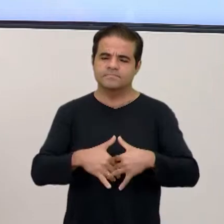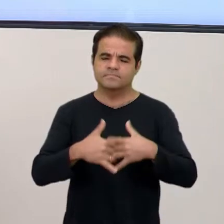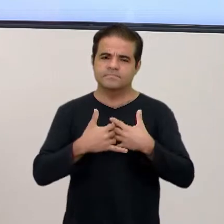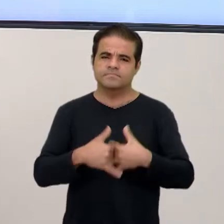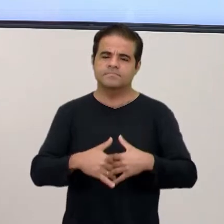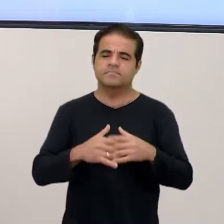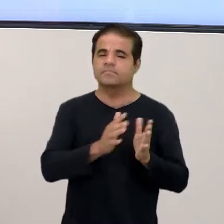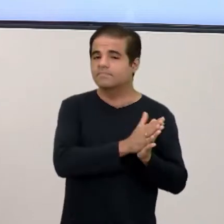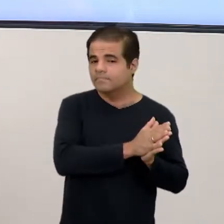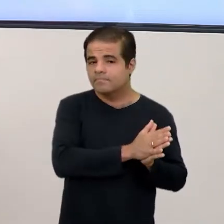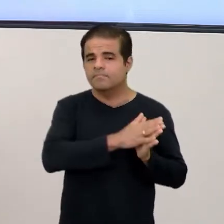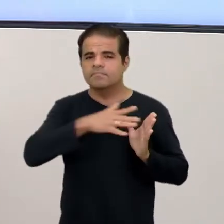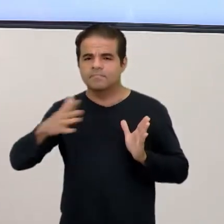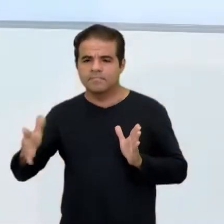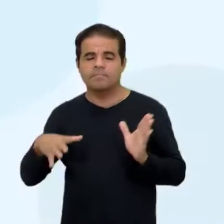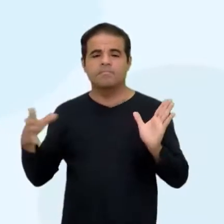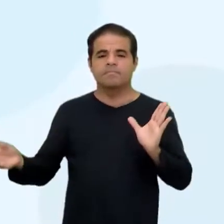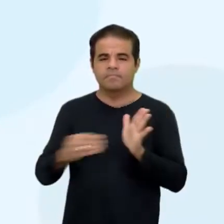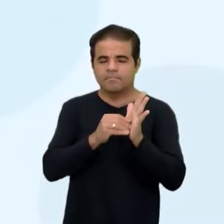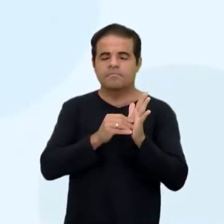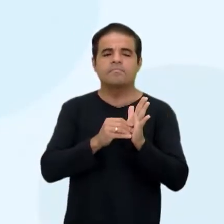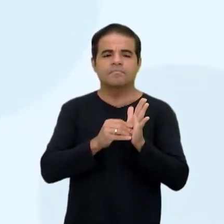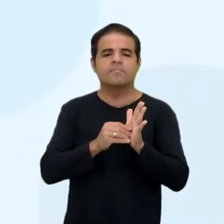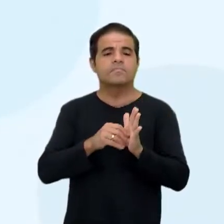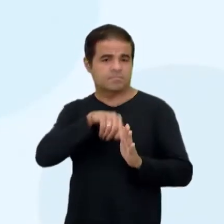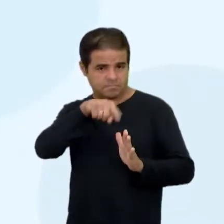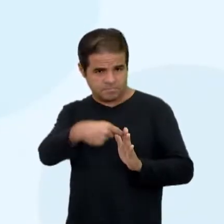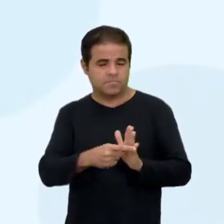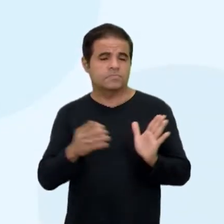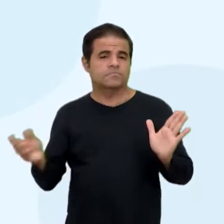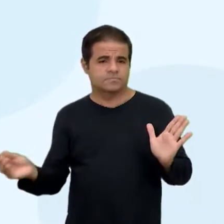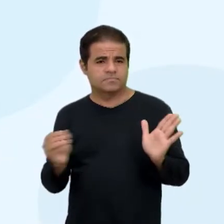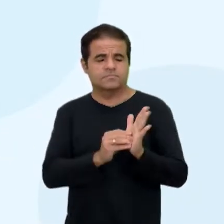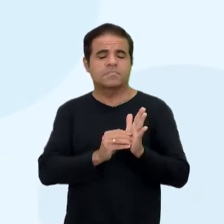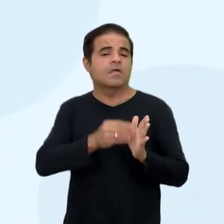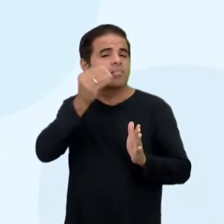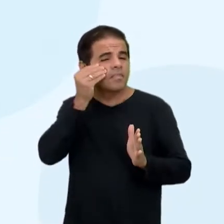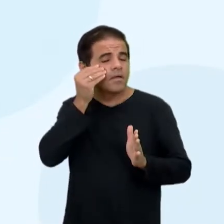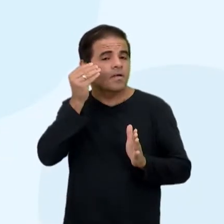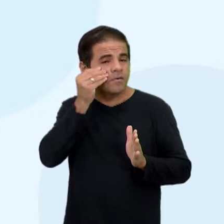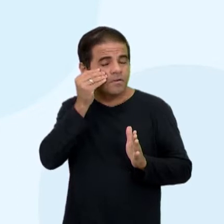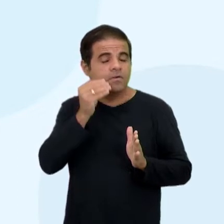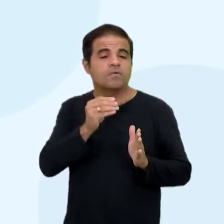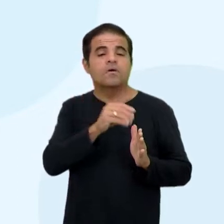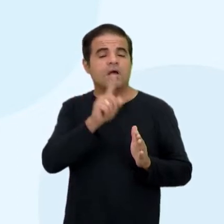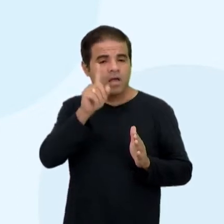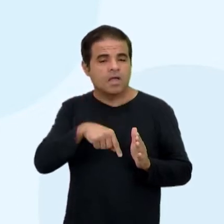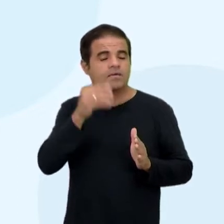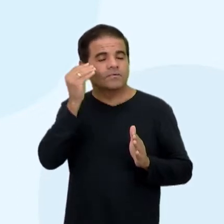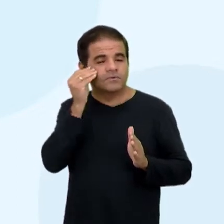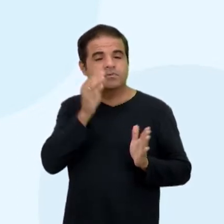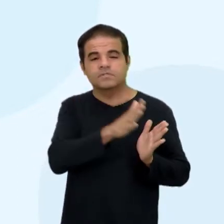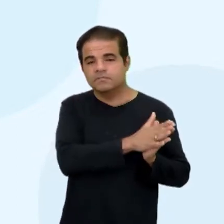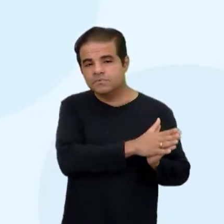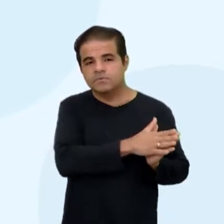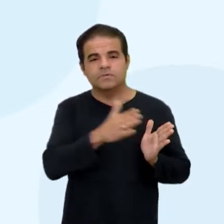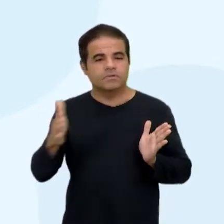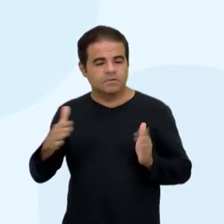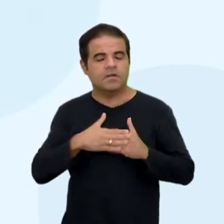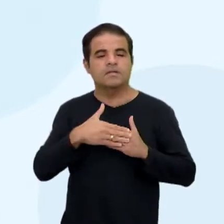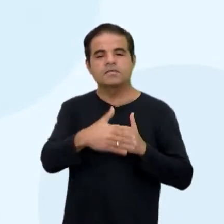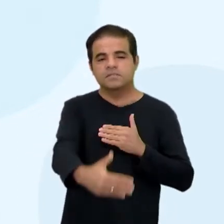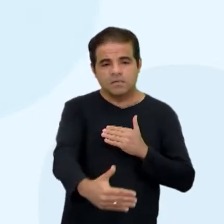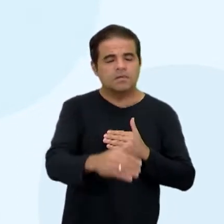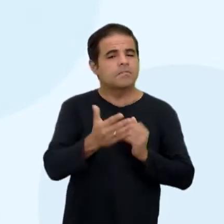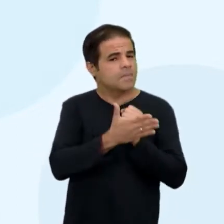daí a gente faz teste. Olha lá, ó. Depois que você monta, você vai fazer testes e experimentar. Então, basicamente